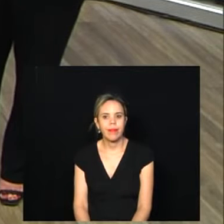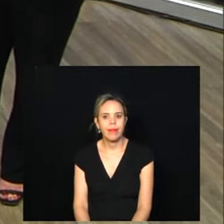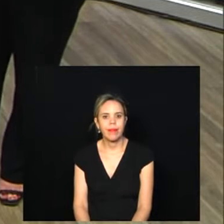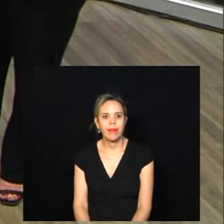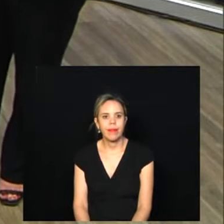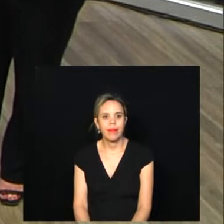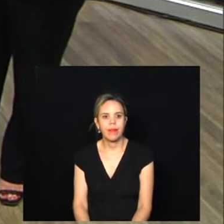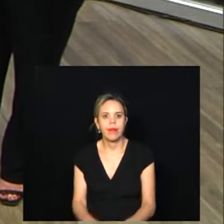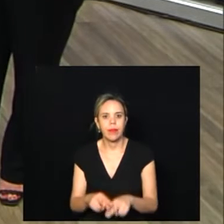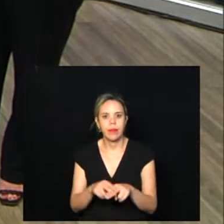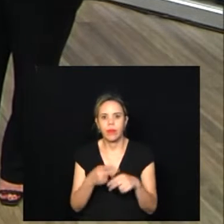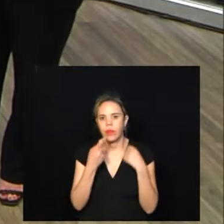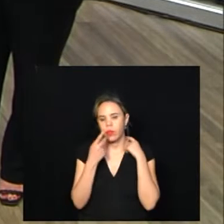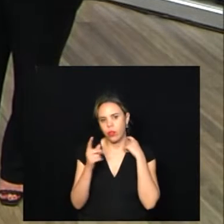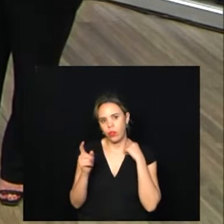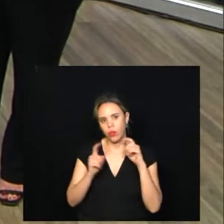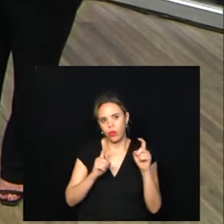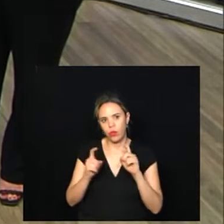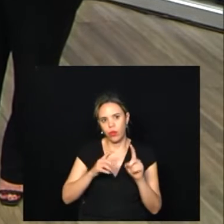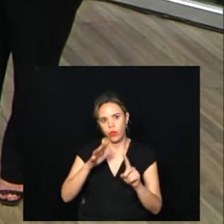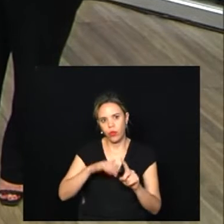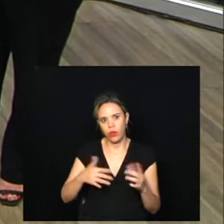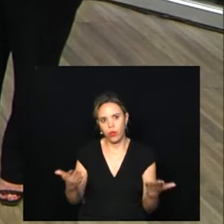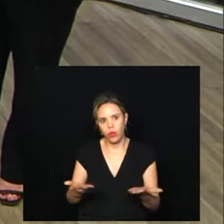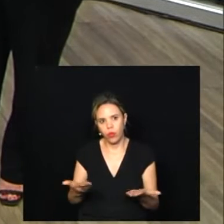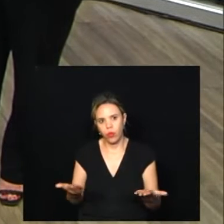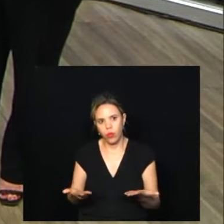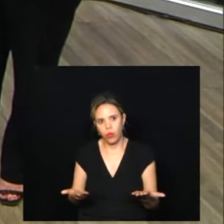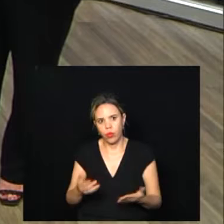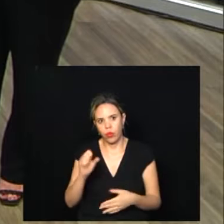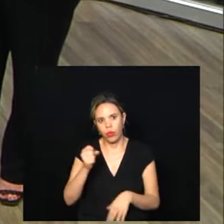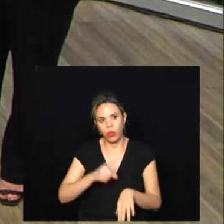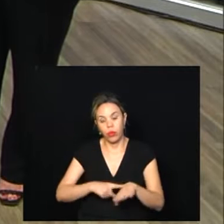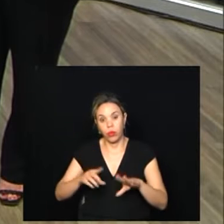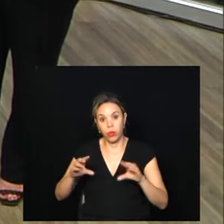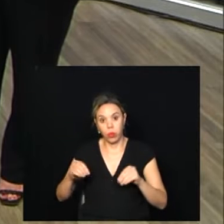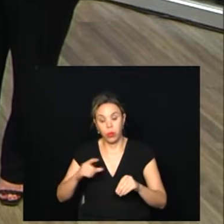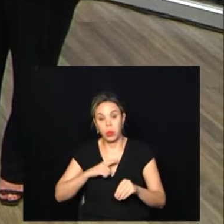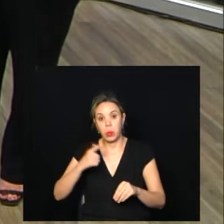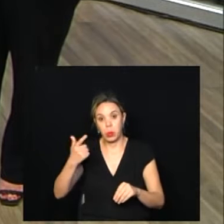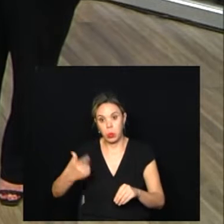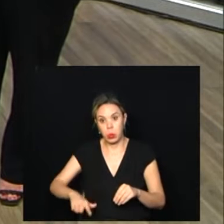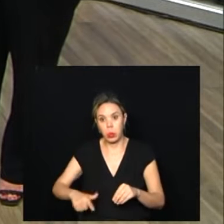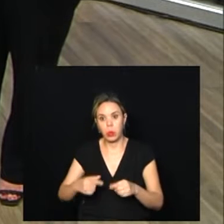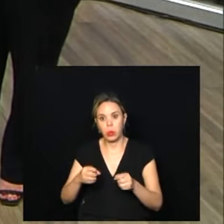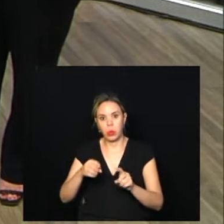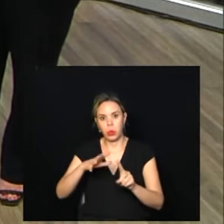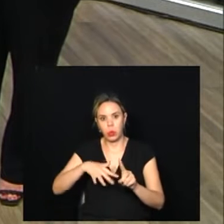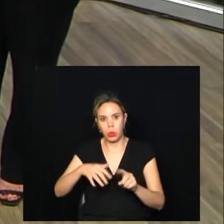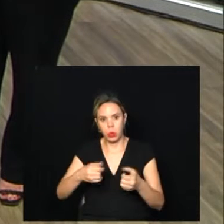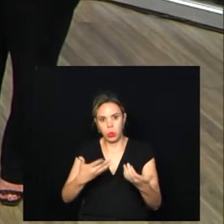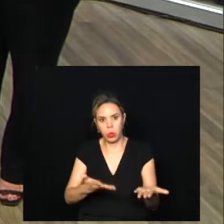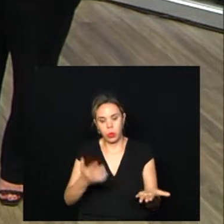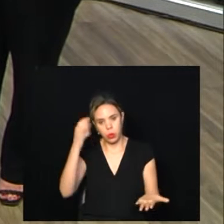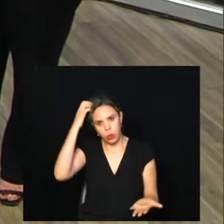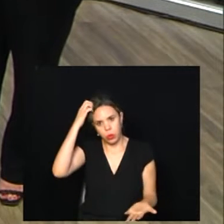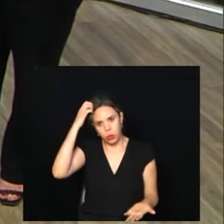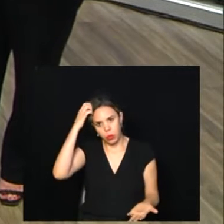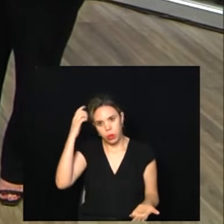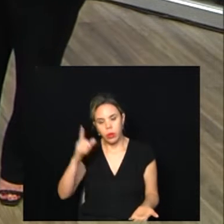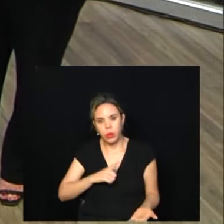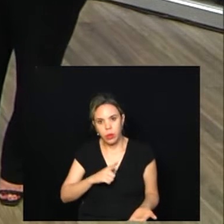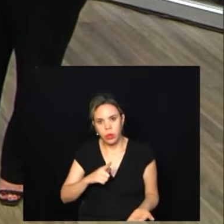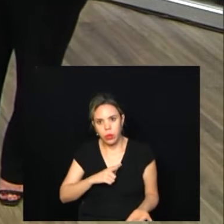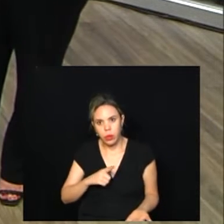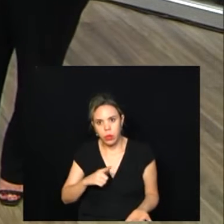Por falar em reunião solene, hoje, a partir das 8 horas da noite, tem mais entrega de honraria. Isso, nós teremos